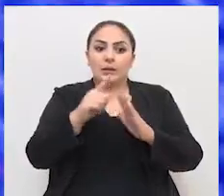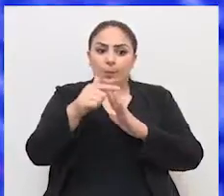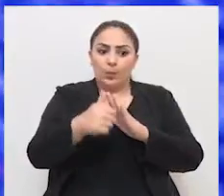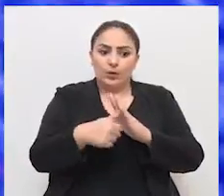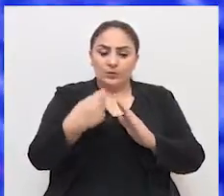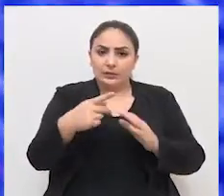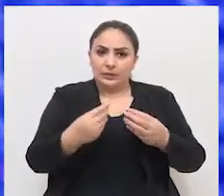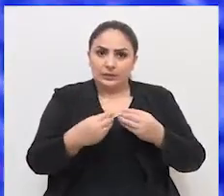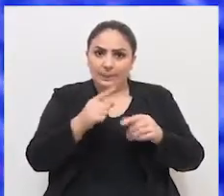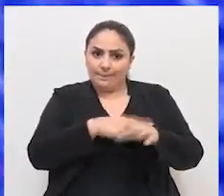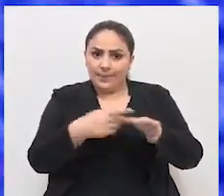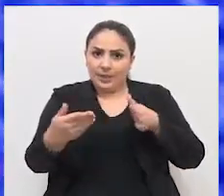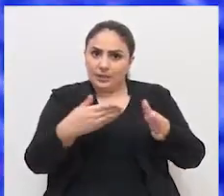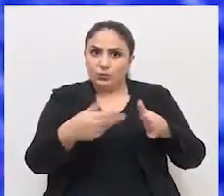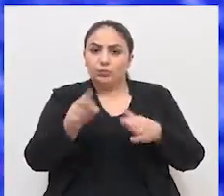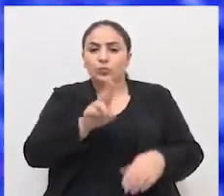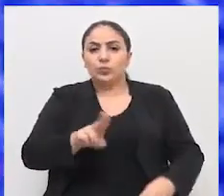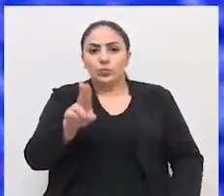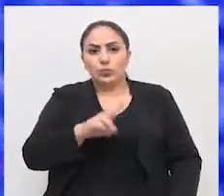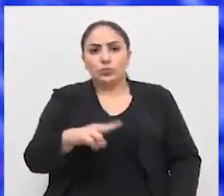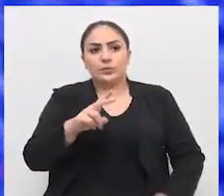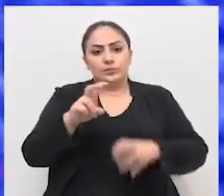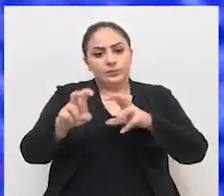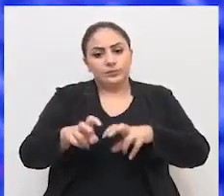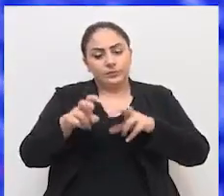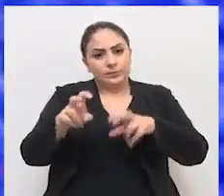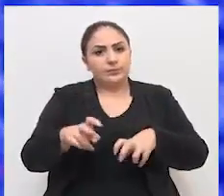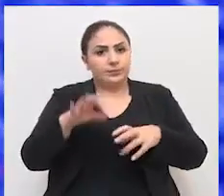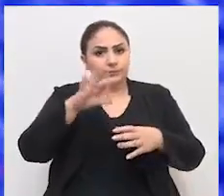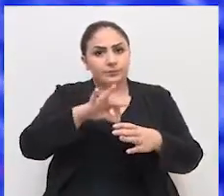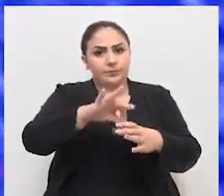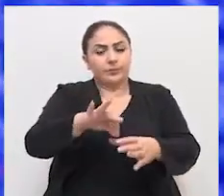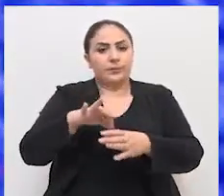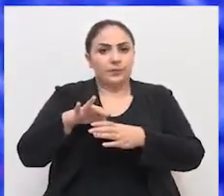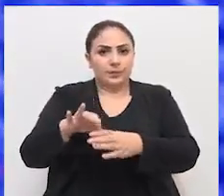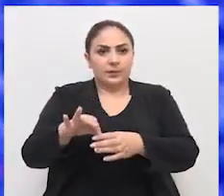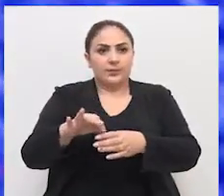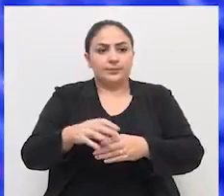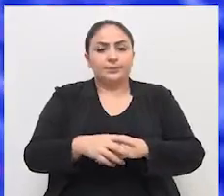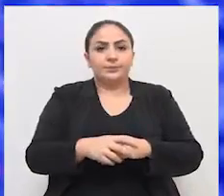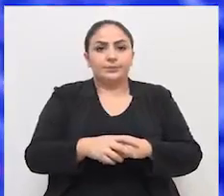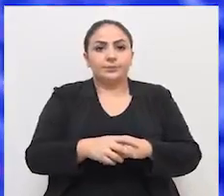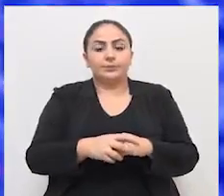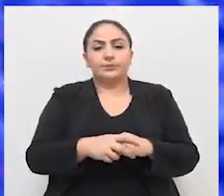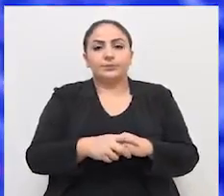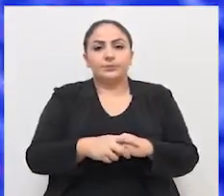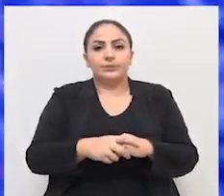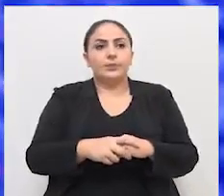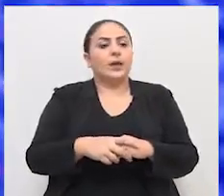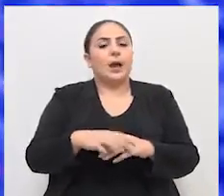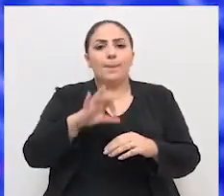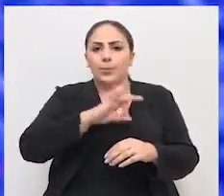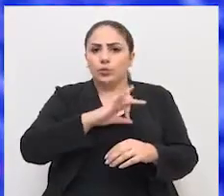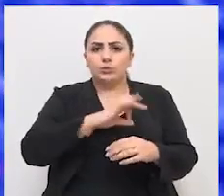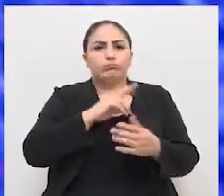após essa concessão de uso da terra a fim